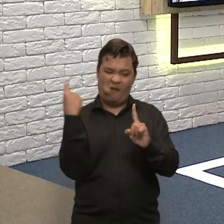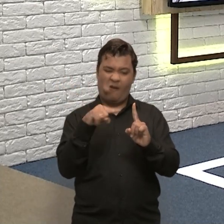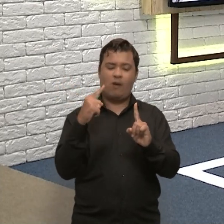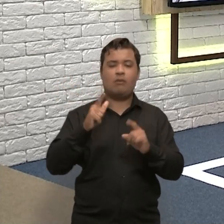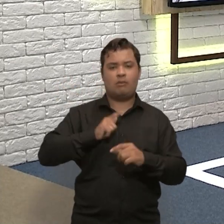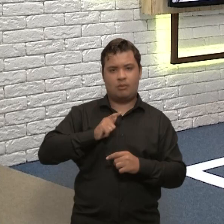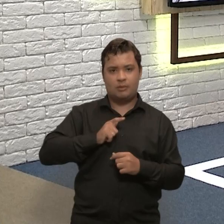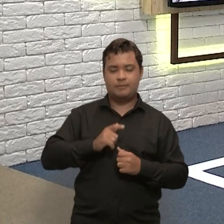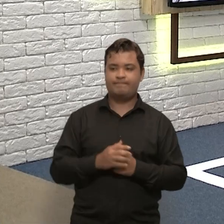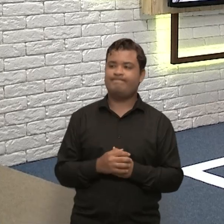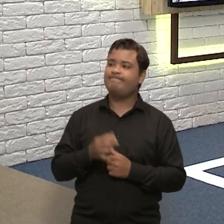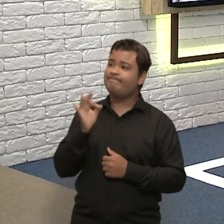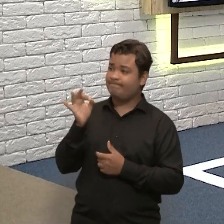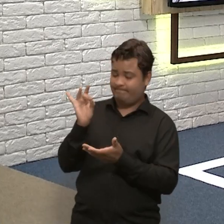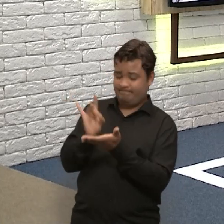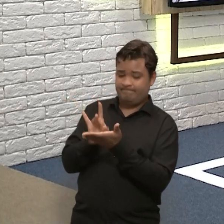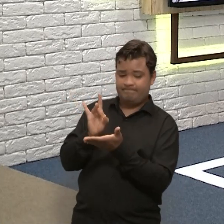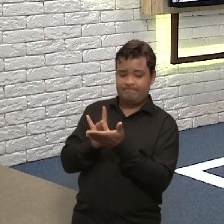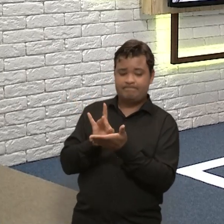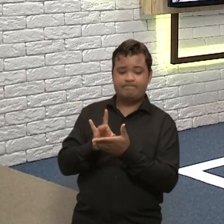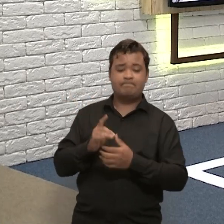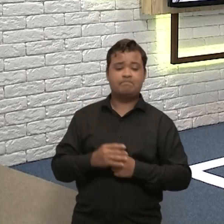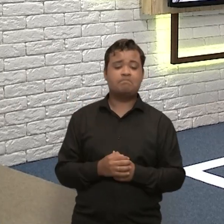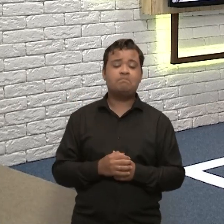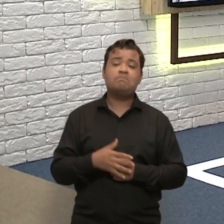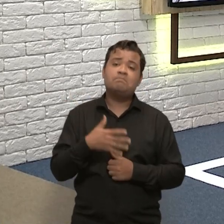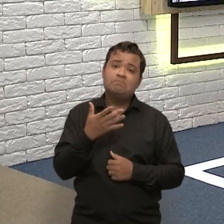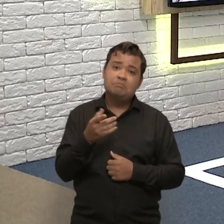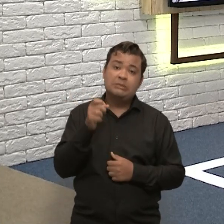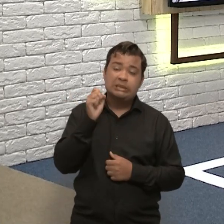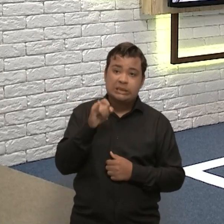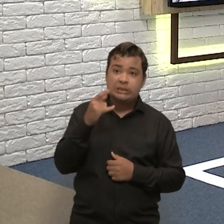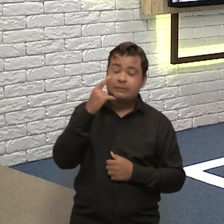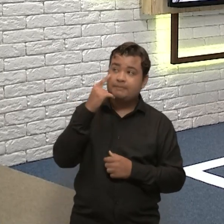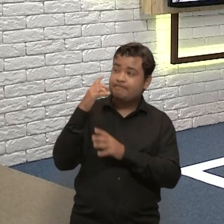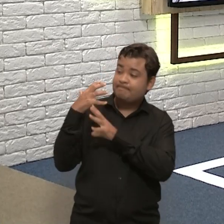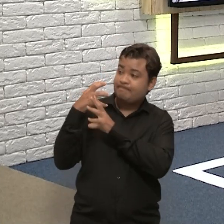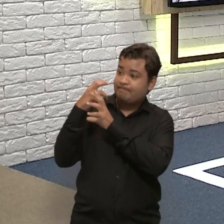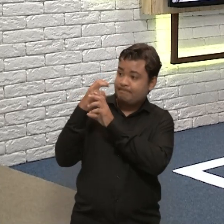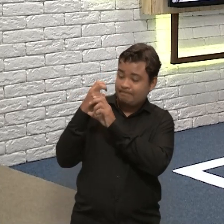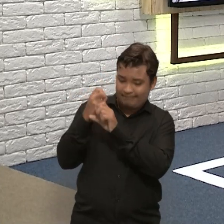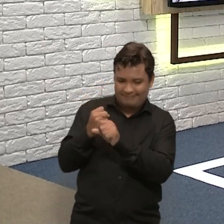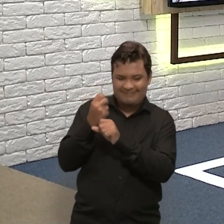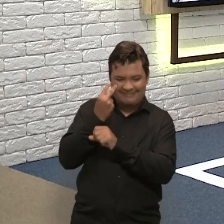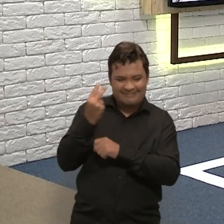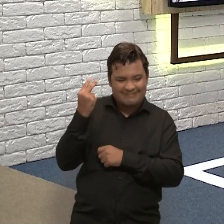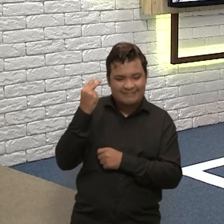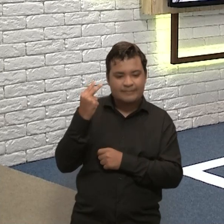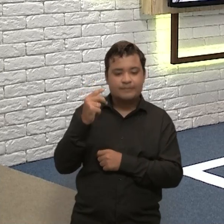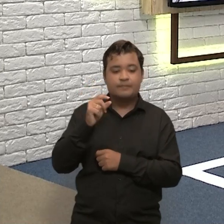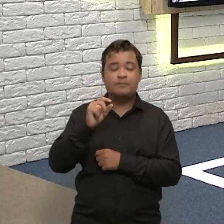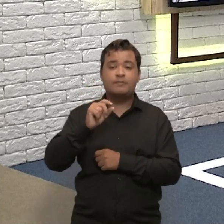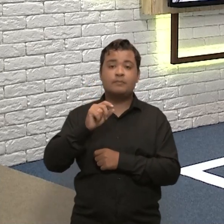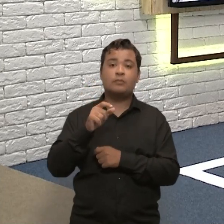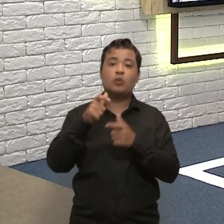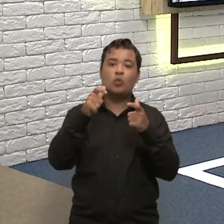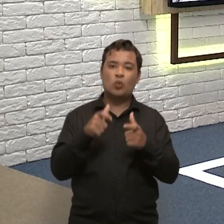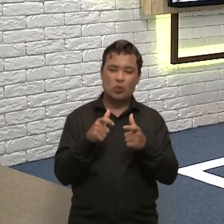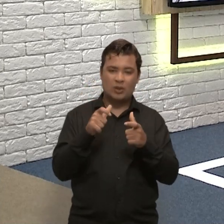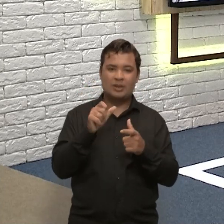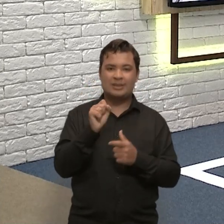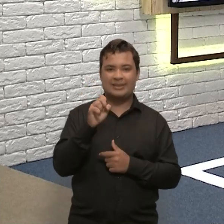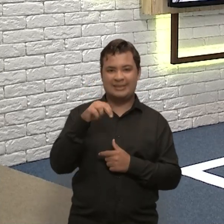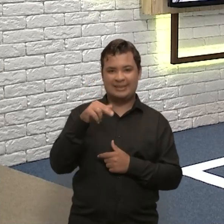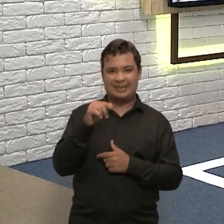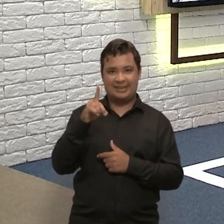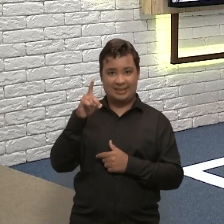Exatamente, Camila. E se a gente fizer um retrospecto, por exemplo, banheiro feminino no Senado, ele